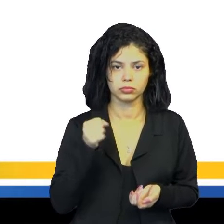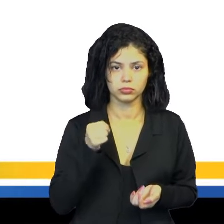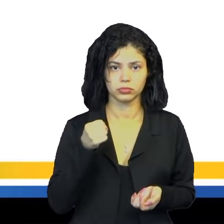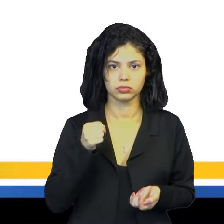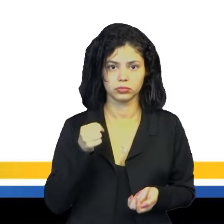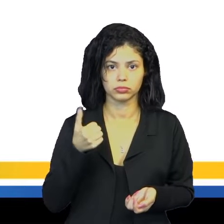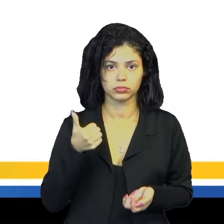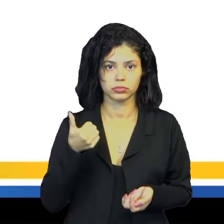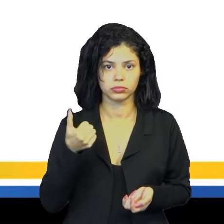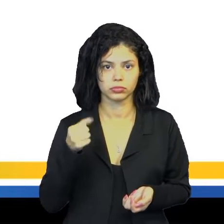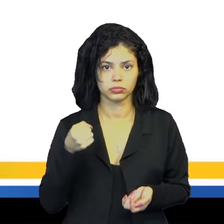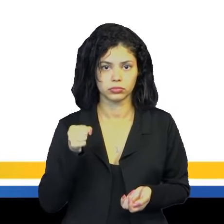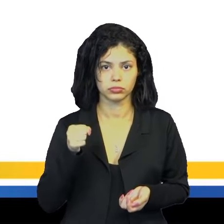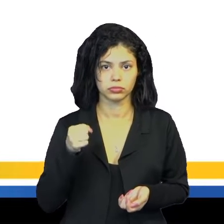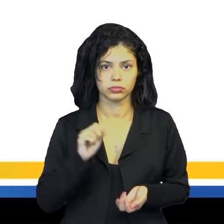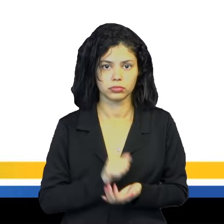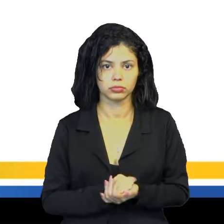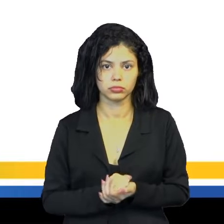71.818 artigos,